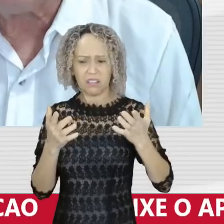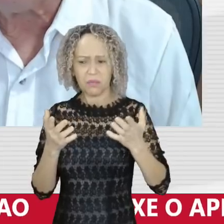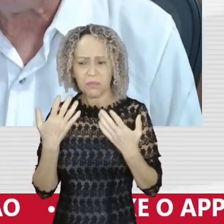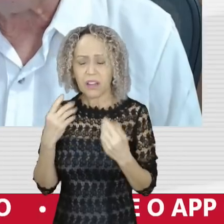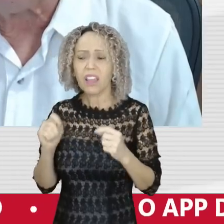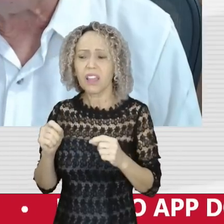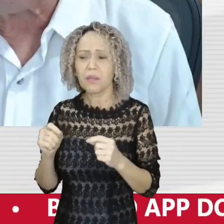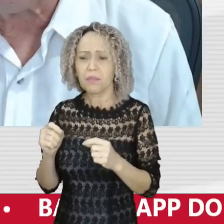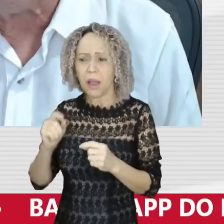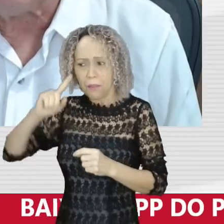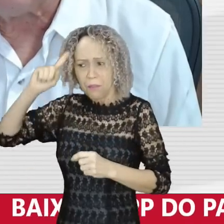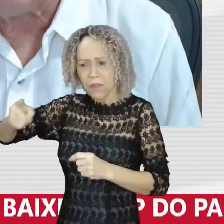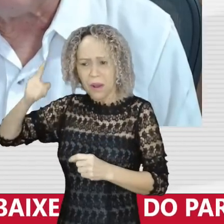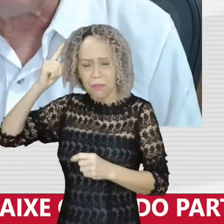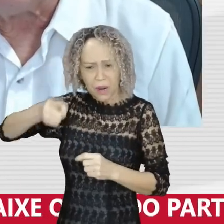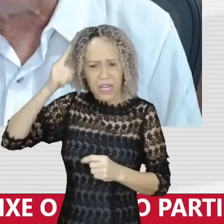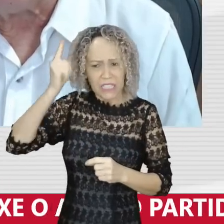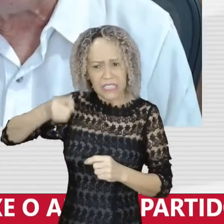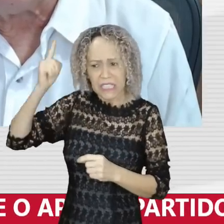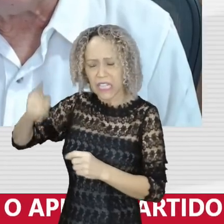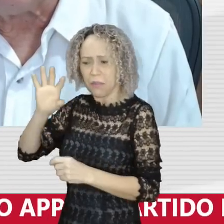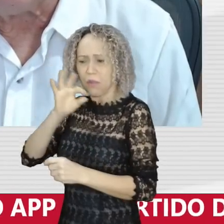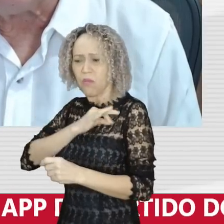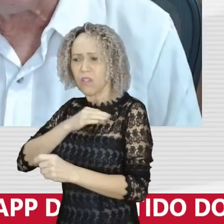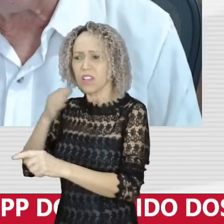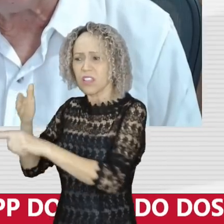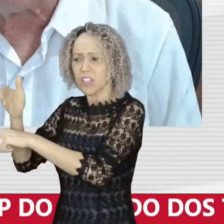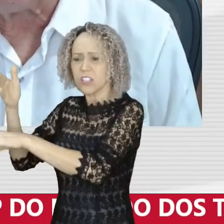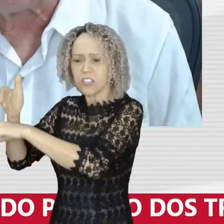agir, né? No que realmente cumprir com o seu papel.